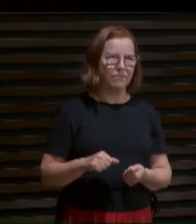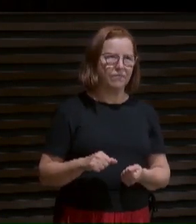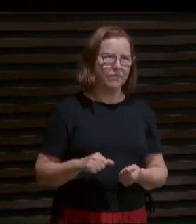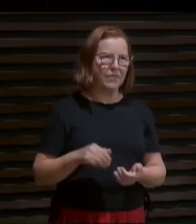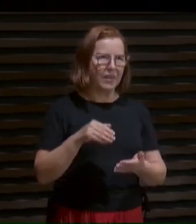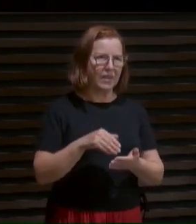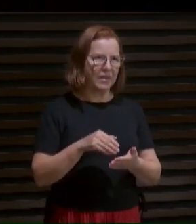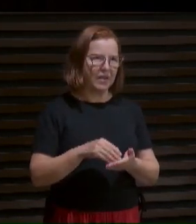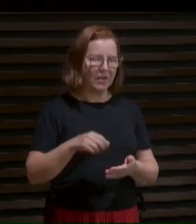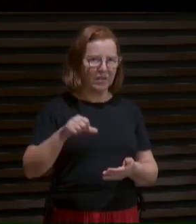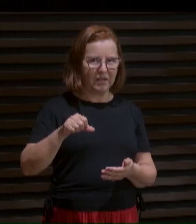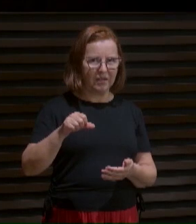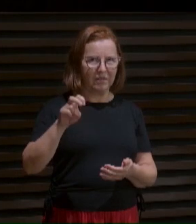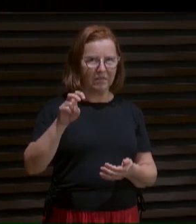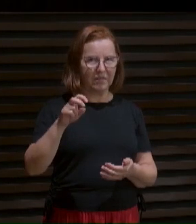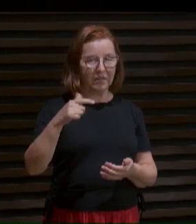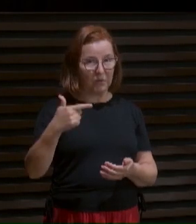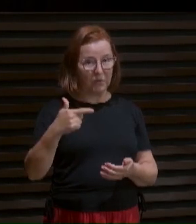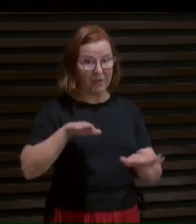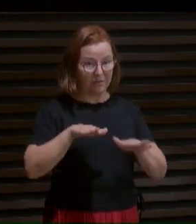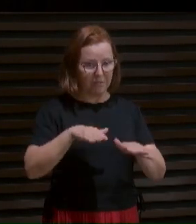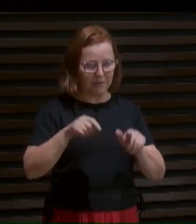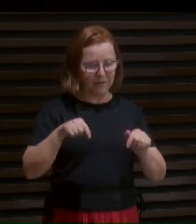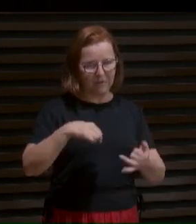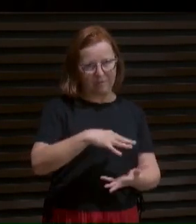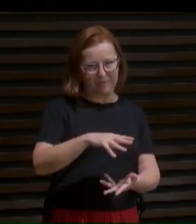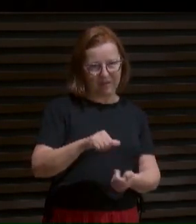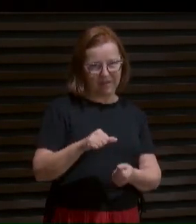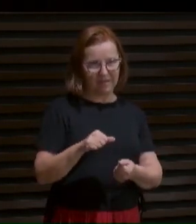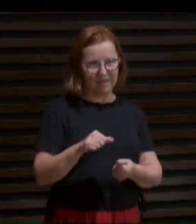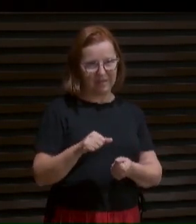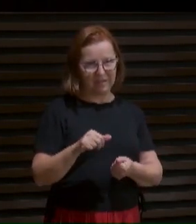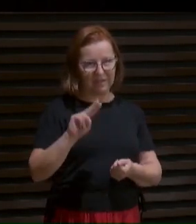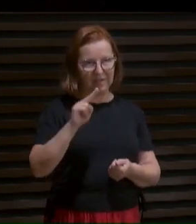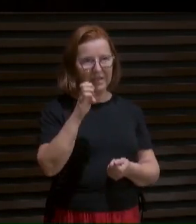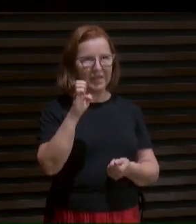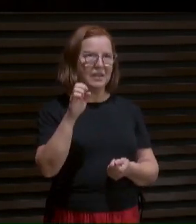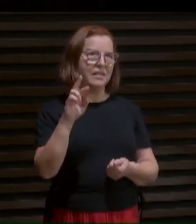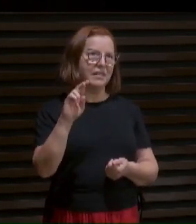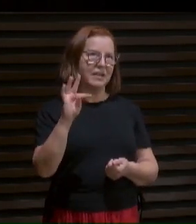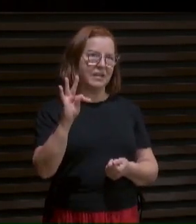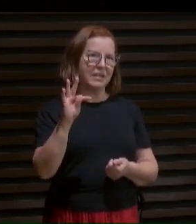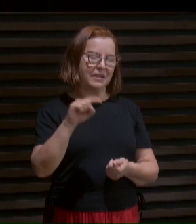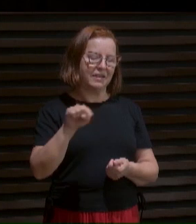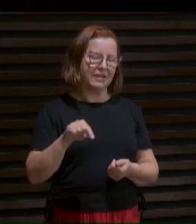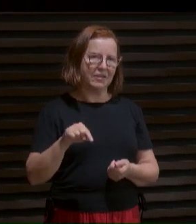1952, a vibração do planeta Terra, a vibração em Hertz era de